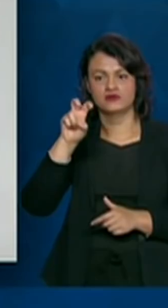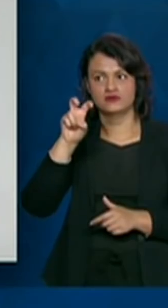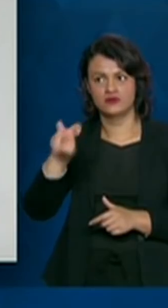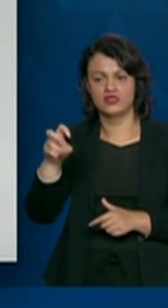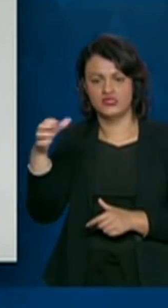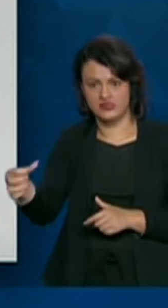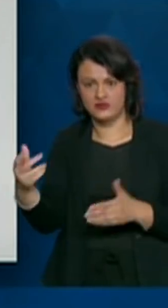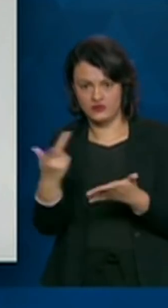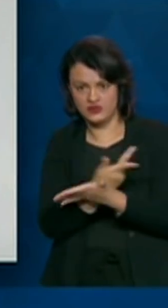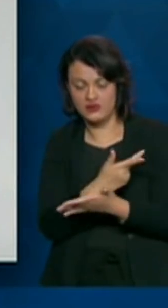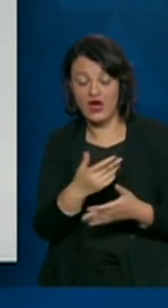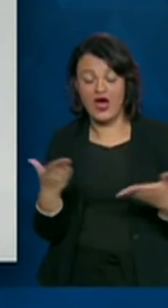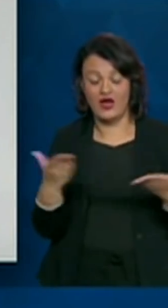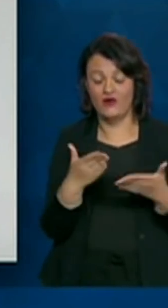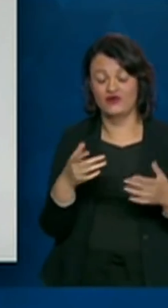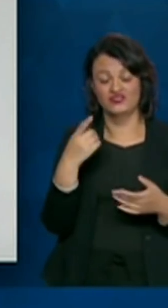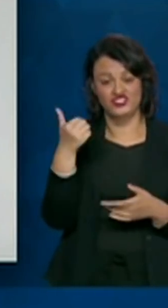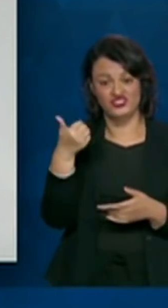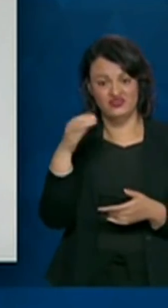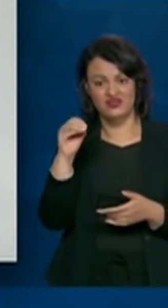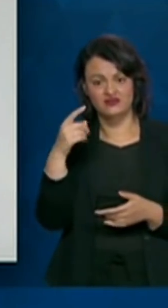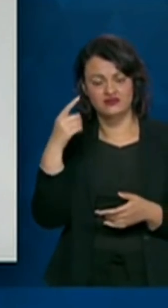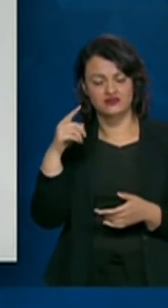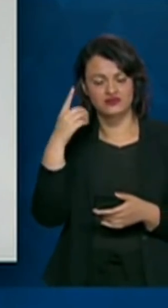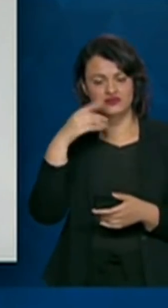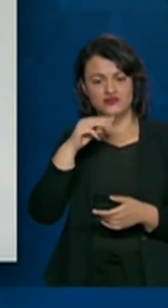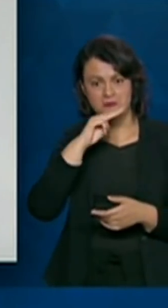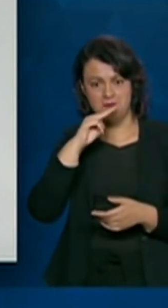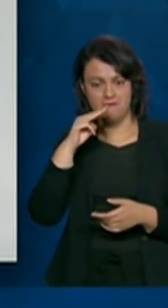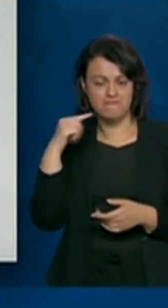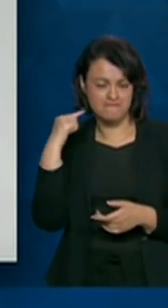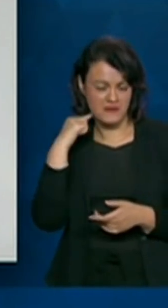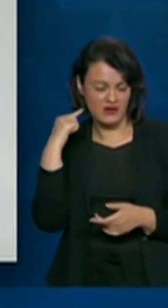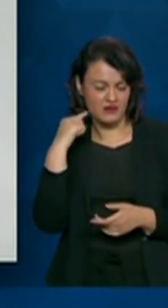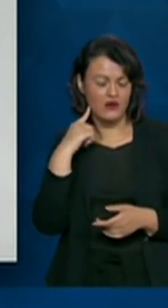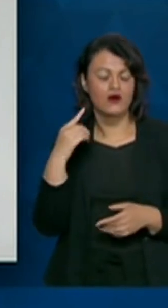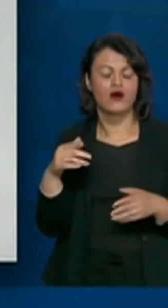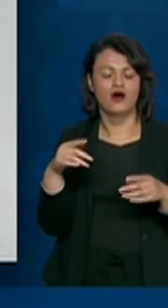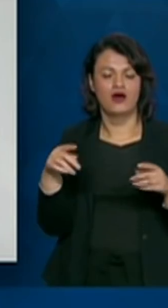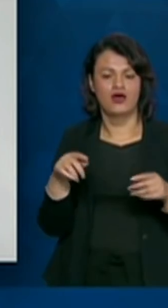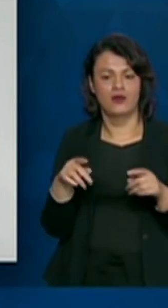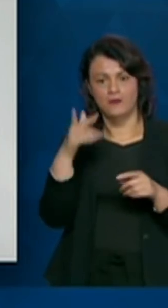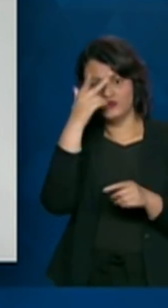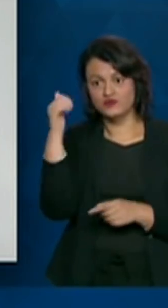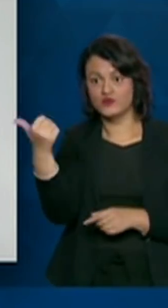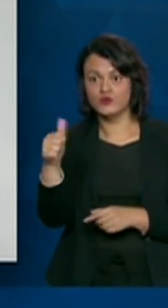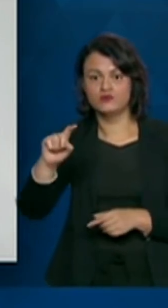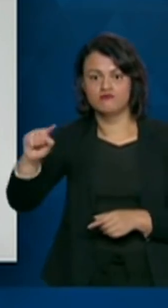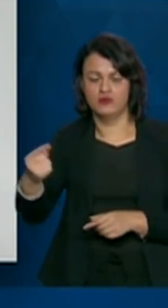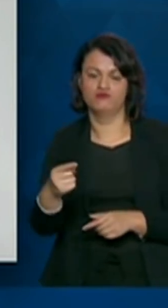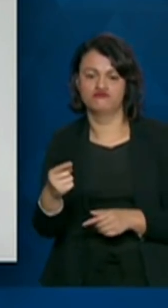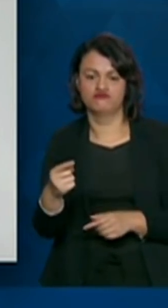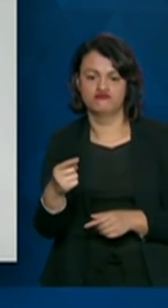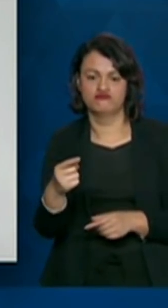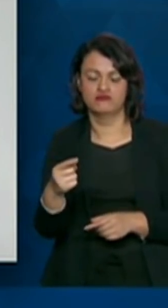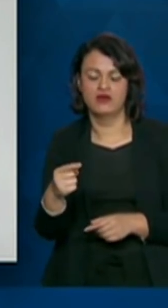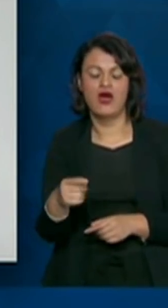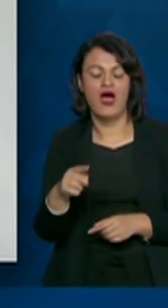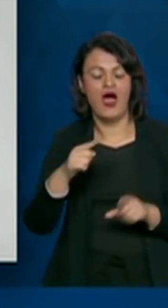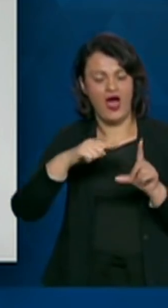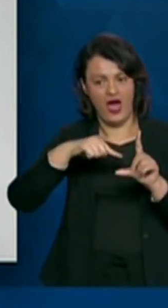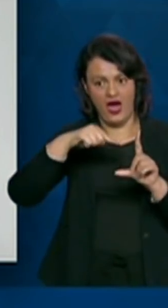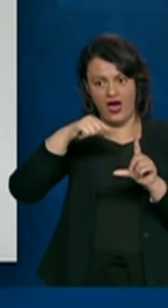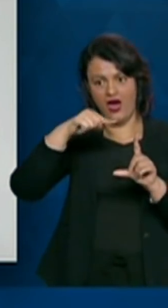casos, e no dia 10 de maio passou para 11 mil, um aumento de 9 vezes, o que mostra tanto o